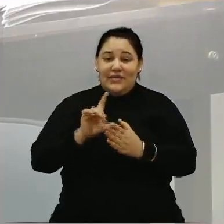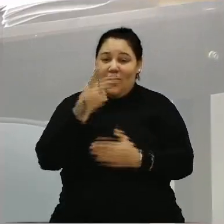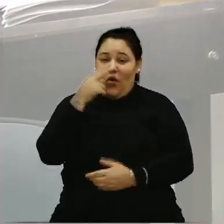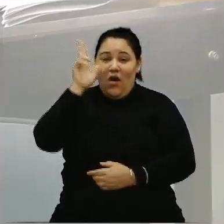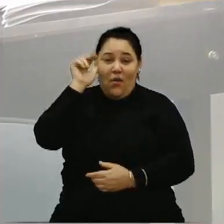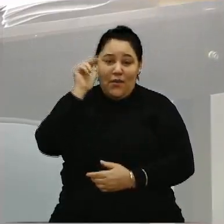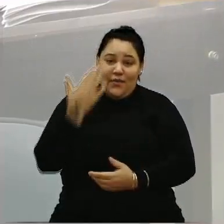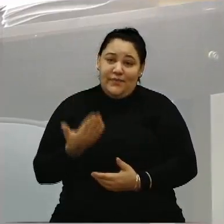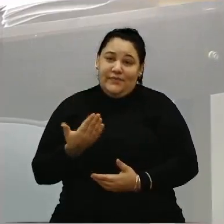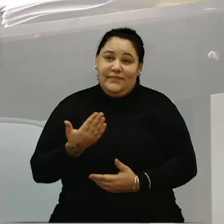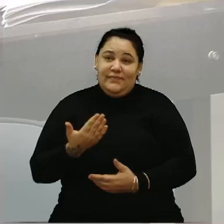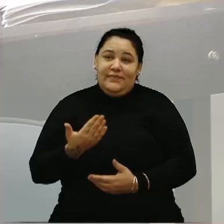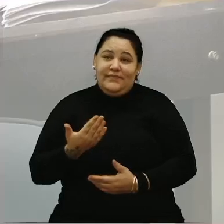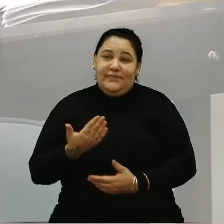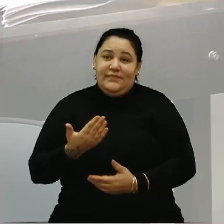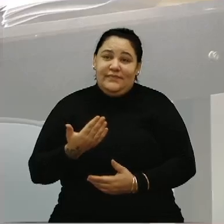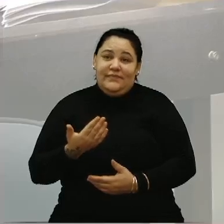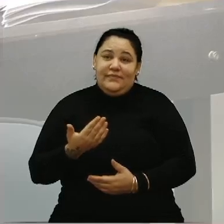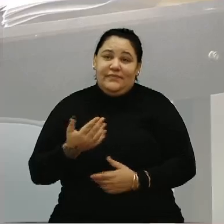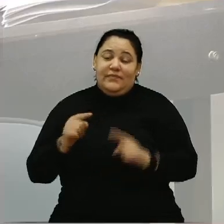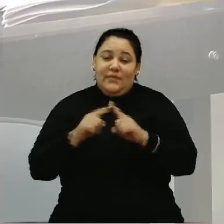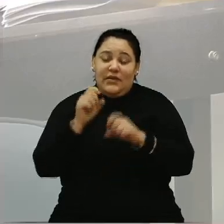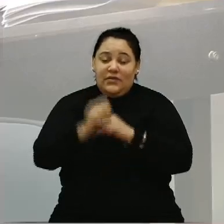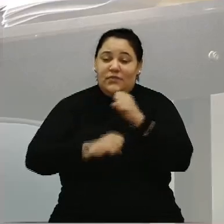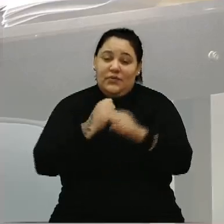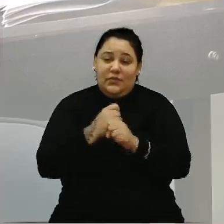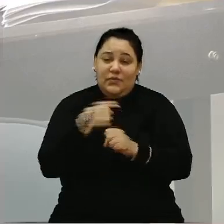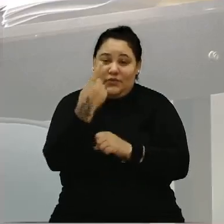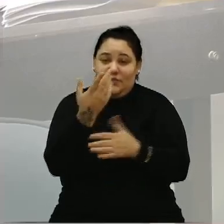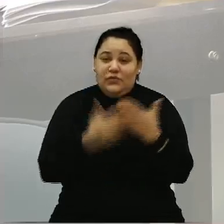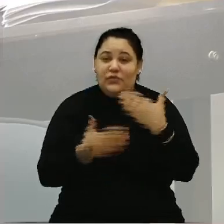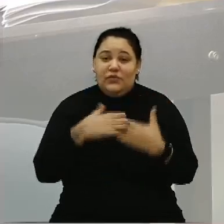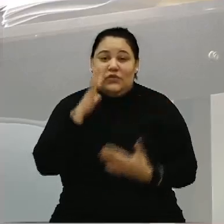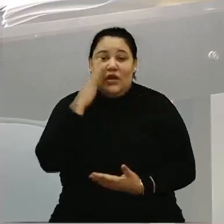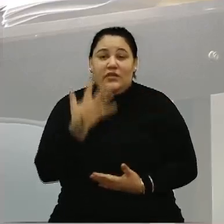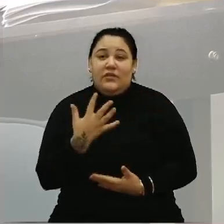as obras vultuosas, mas o ano que vem tudo se resolve, né? Tu